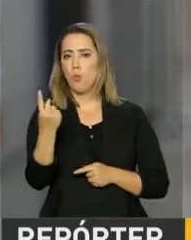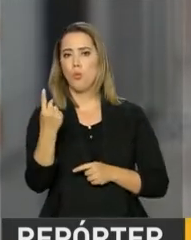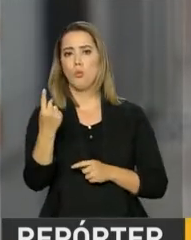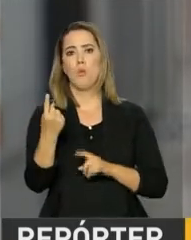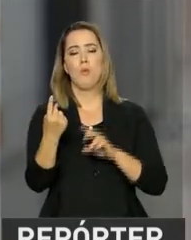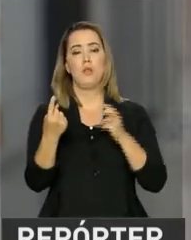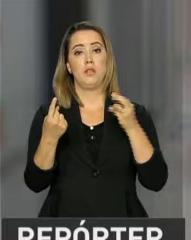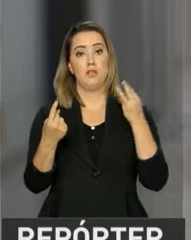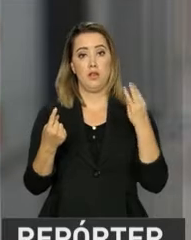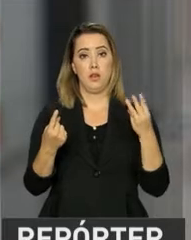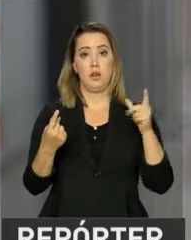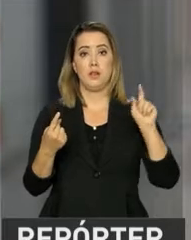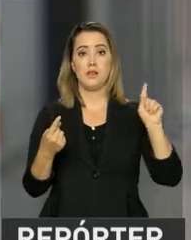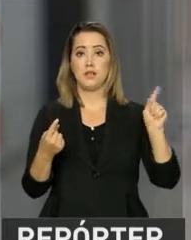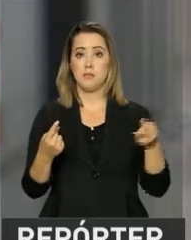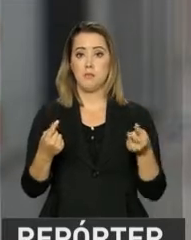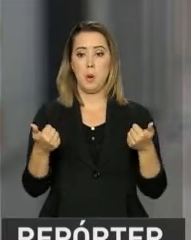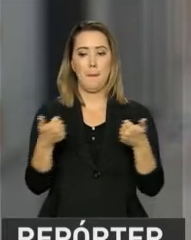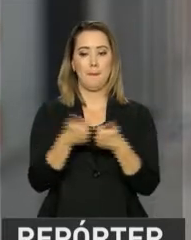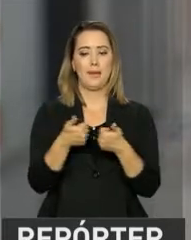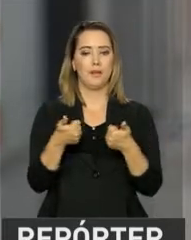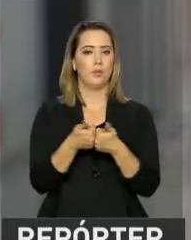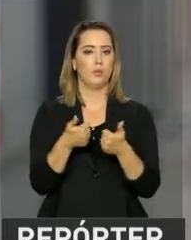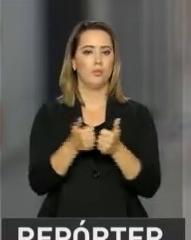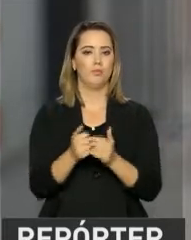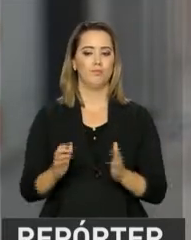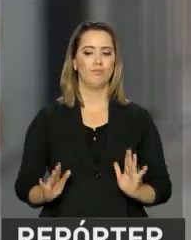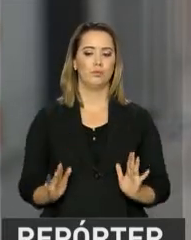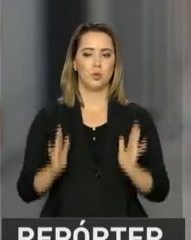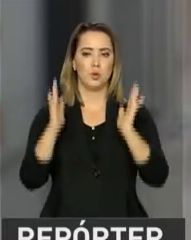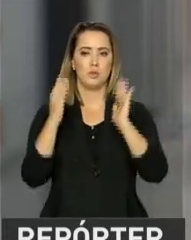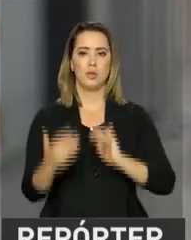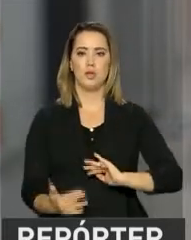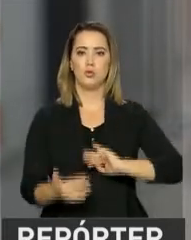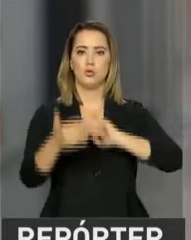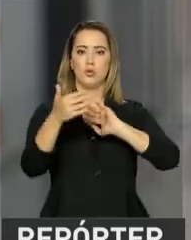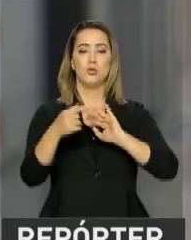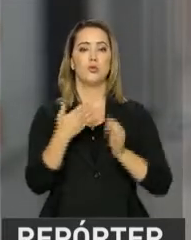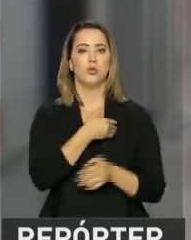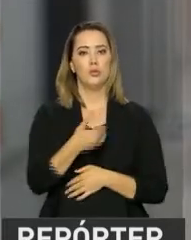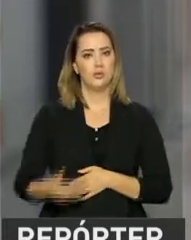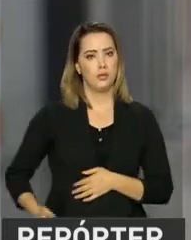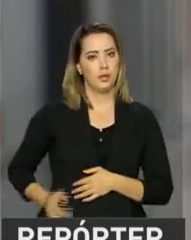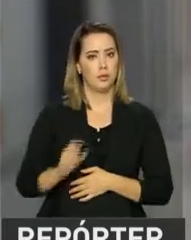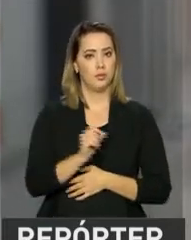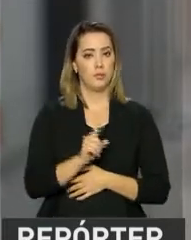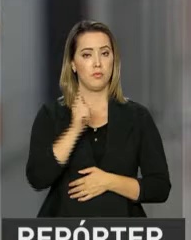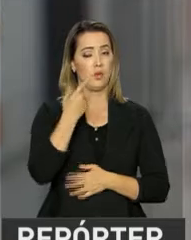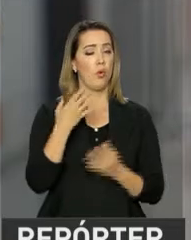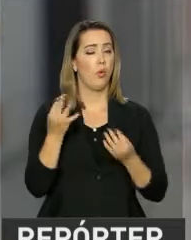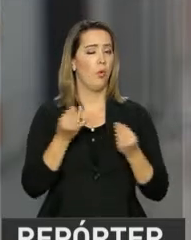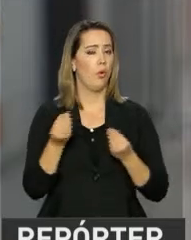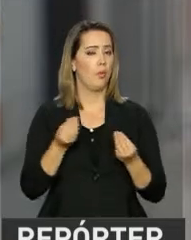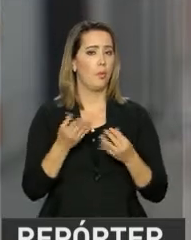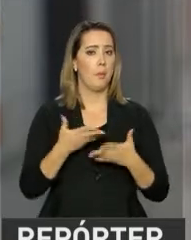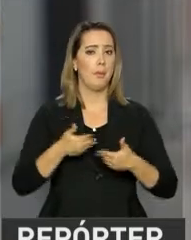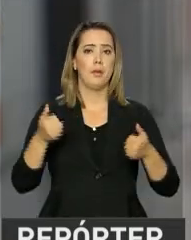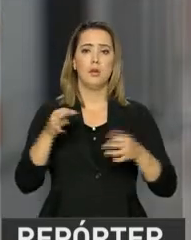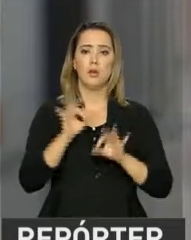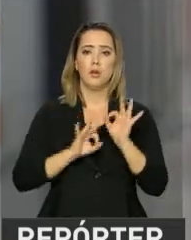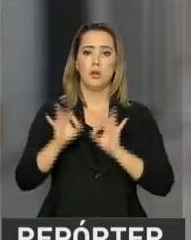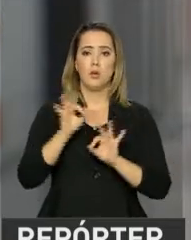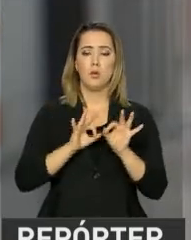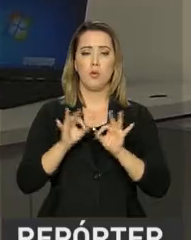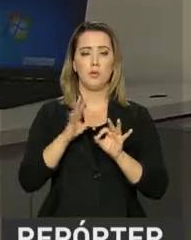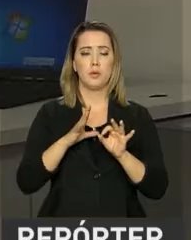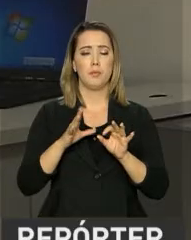mosquito estava no entorno dos prédios ea medida mais comum tomada para eliminar a larva foi adequar os clientes